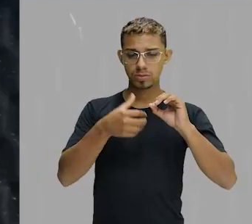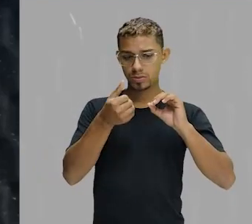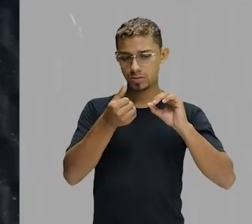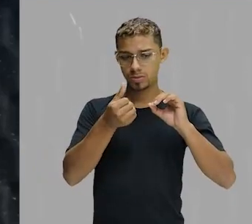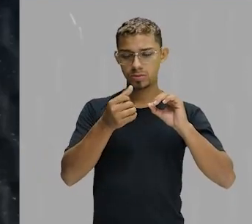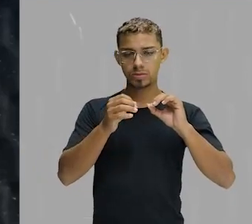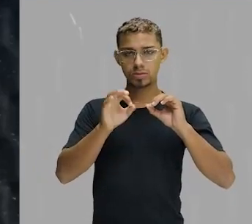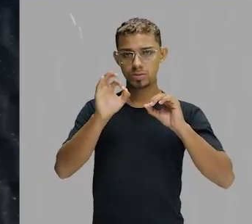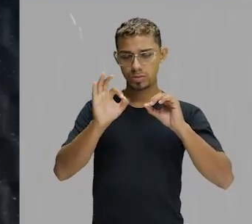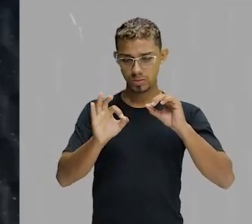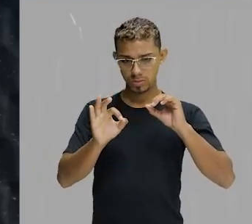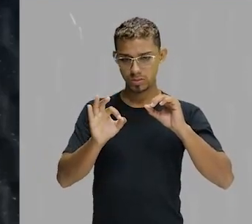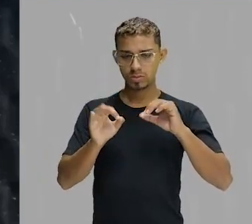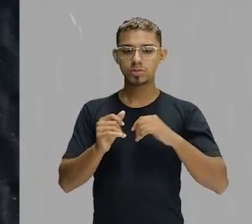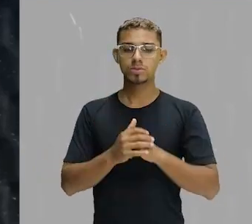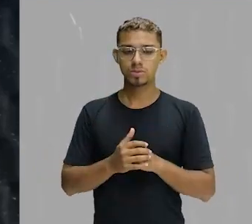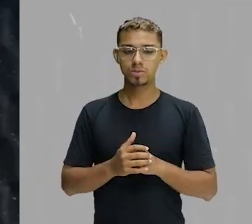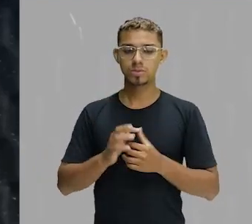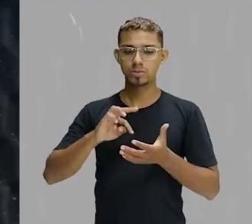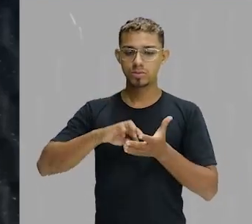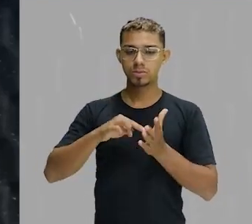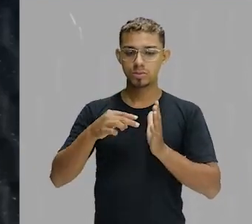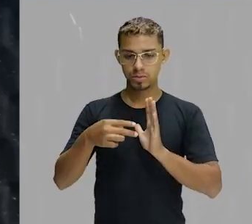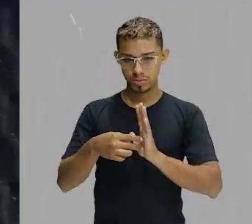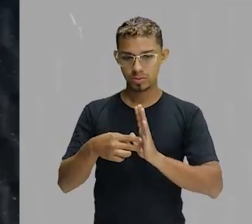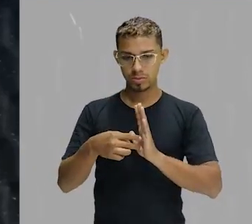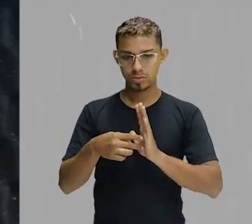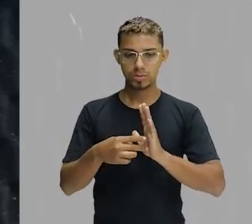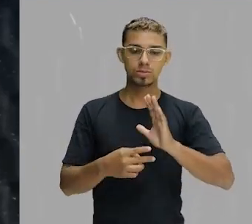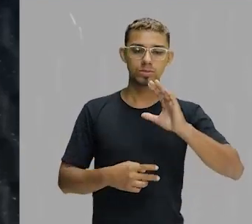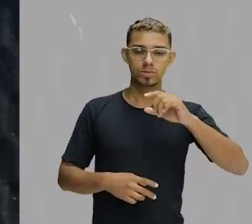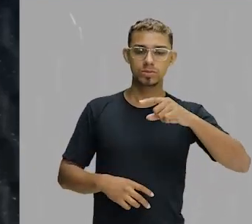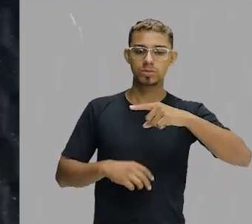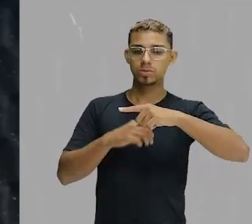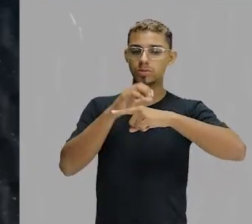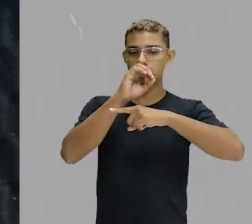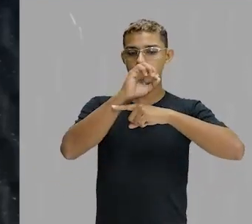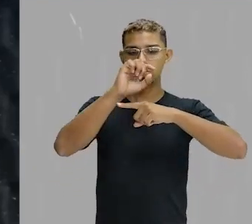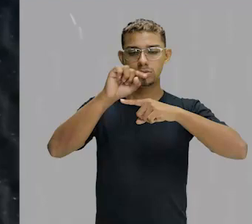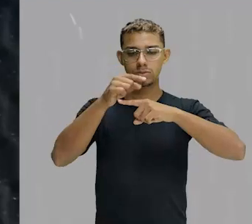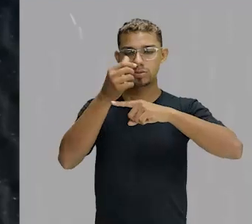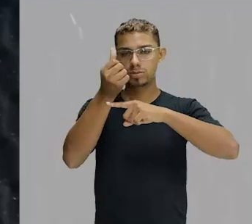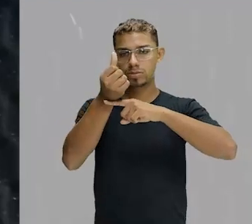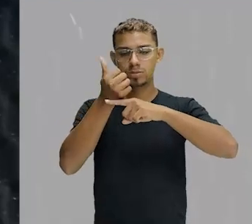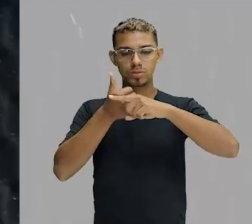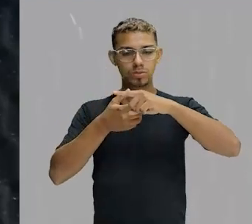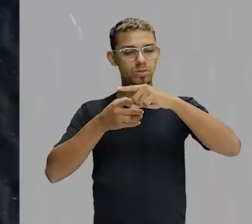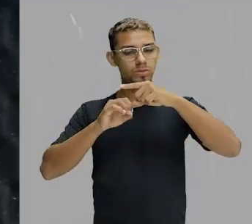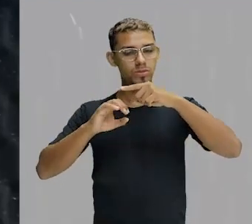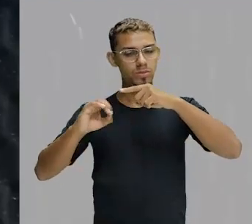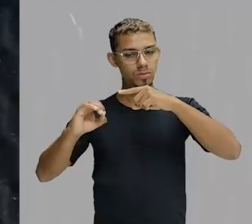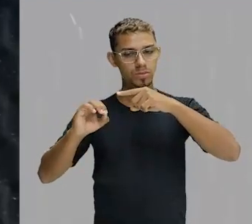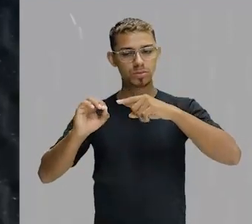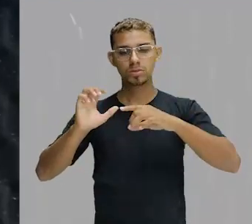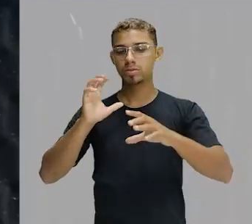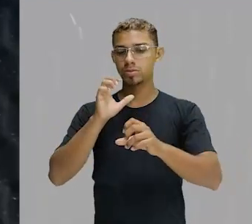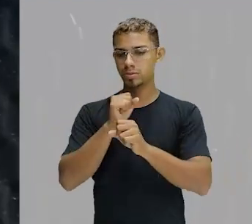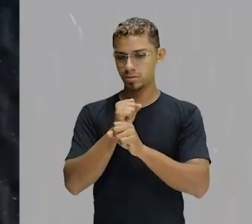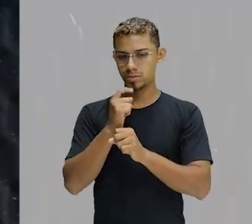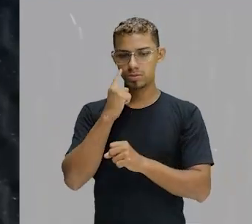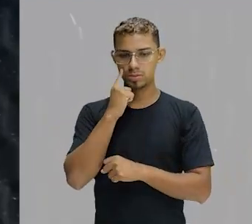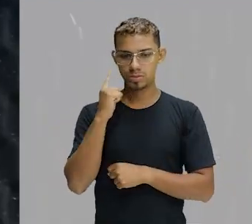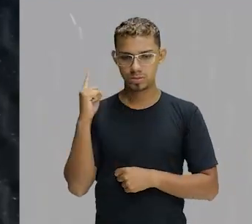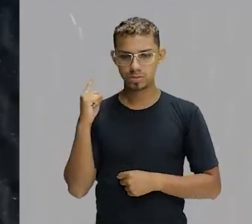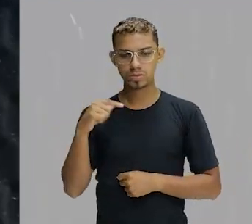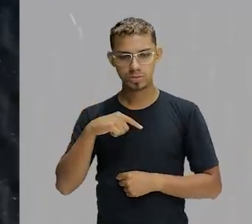0,6% é 0,6 sobre 100. Então, quando você fizer a operação, porque eu tenho